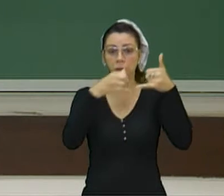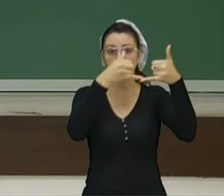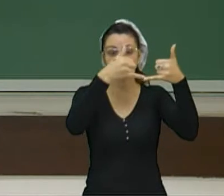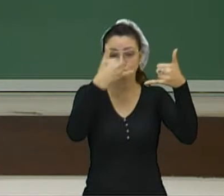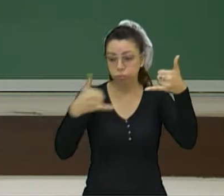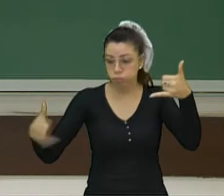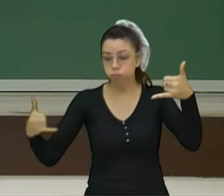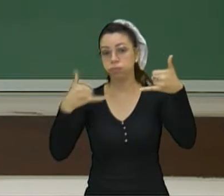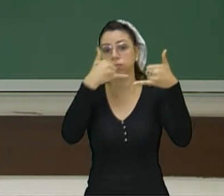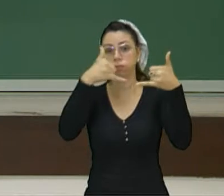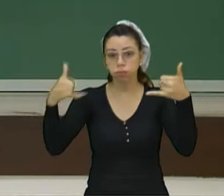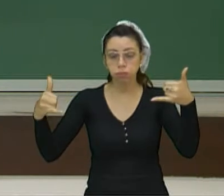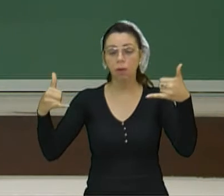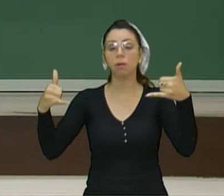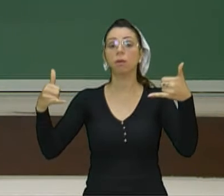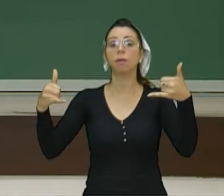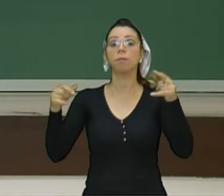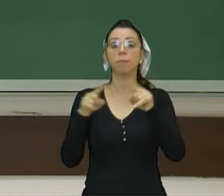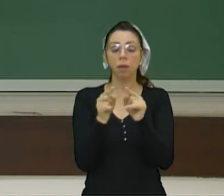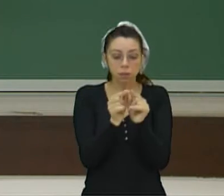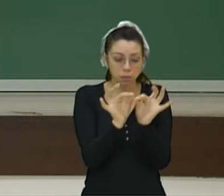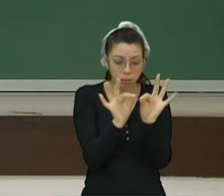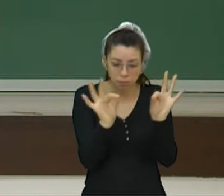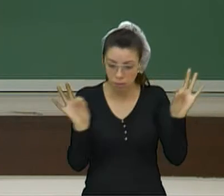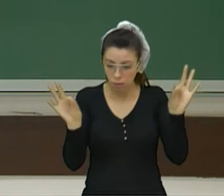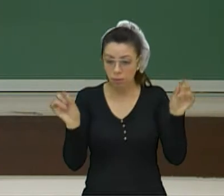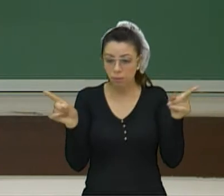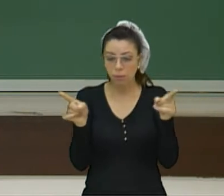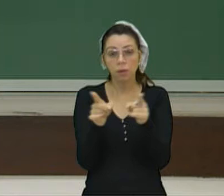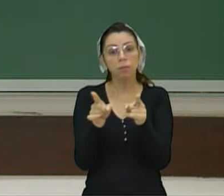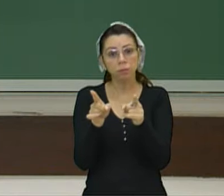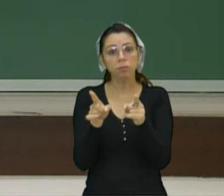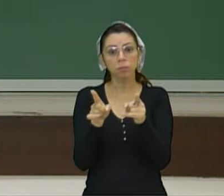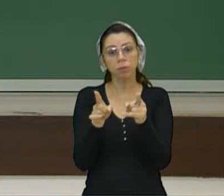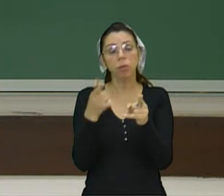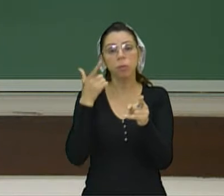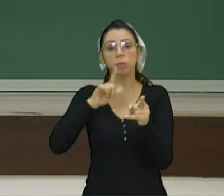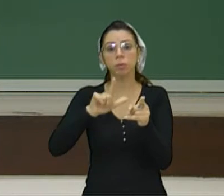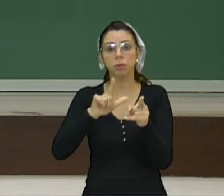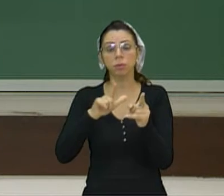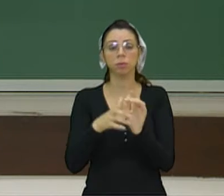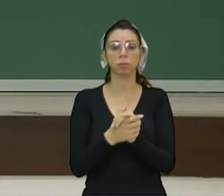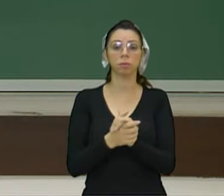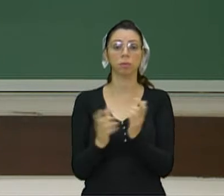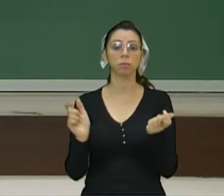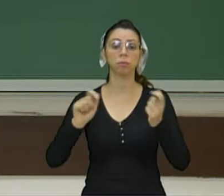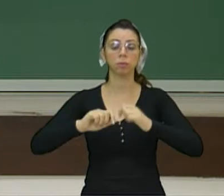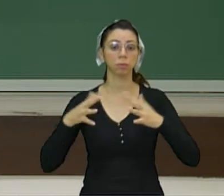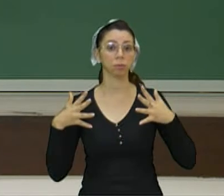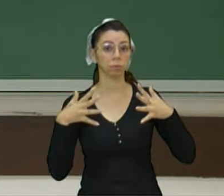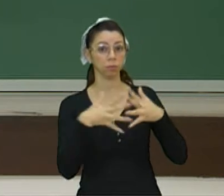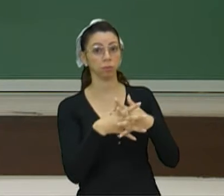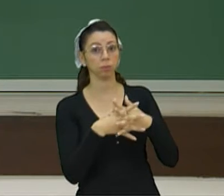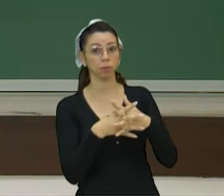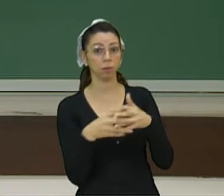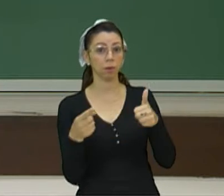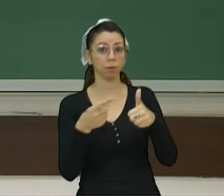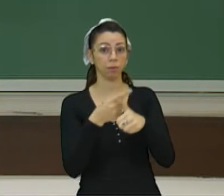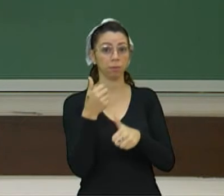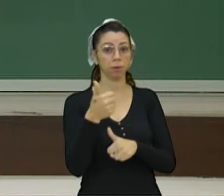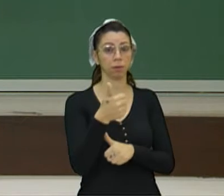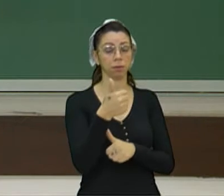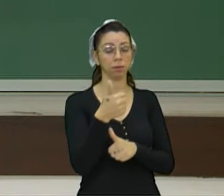alta energia com uma corrente baixa. Essa compreensão que é necessário ter para não confundir a primeira lei de